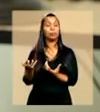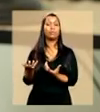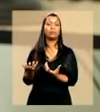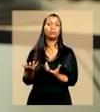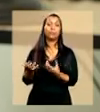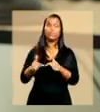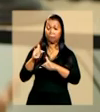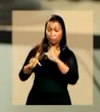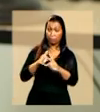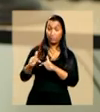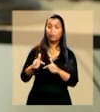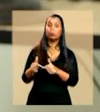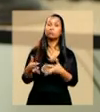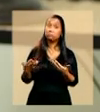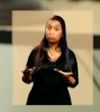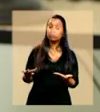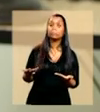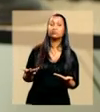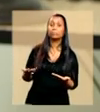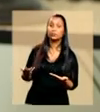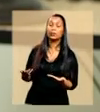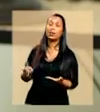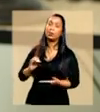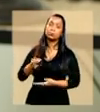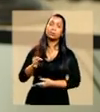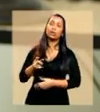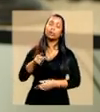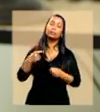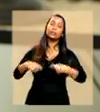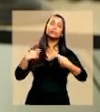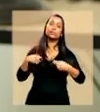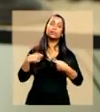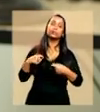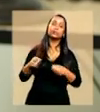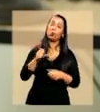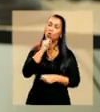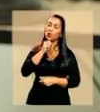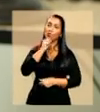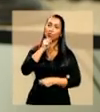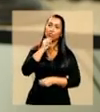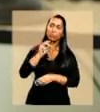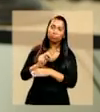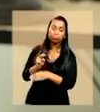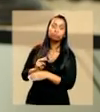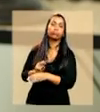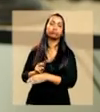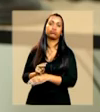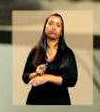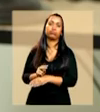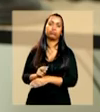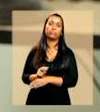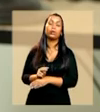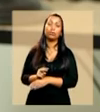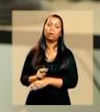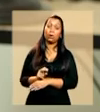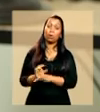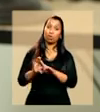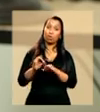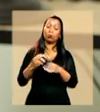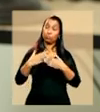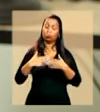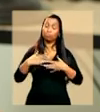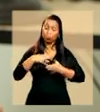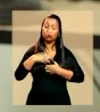cultivam e trabalham, aí sim é necessária uma intervenção desses avós, né? Uma intervenção de uma